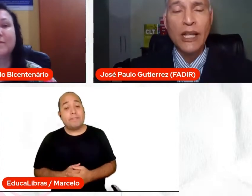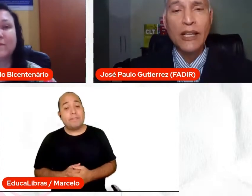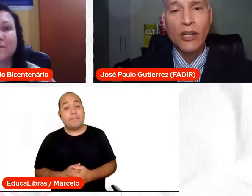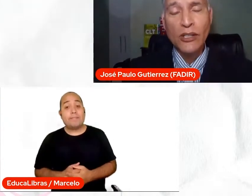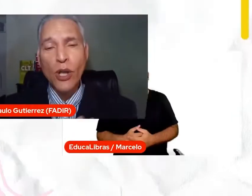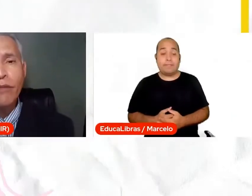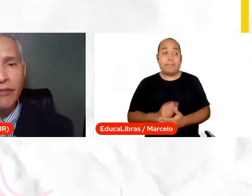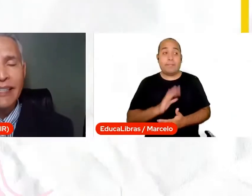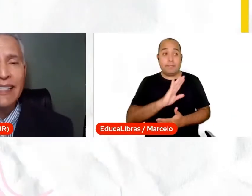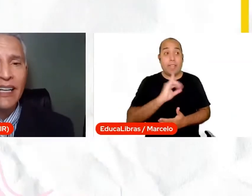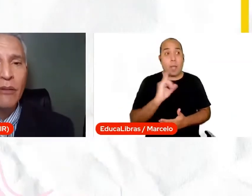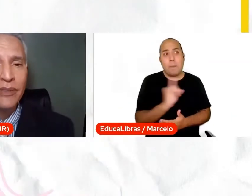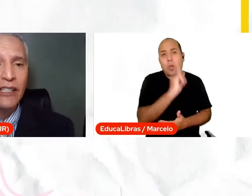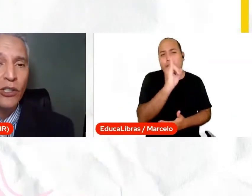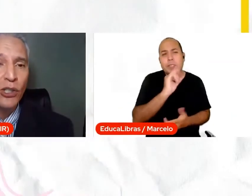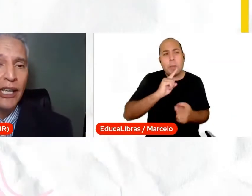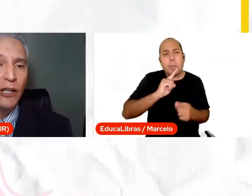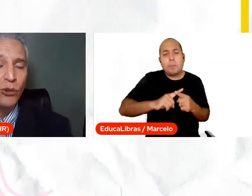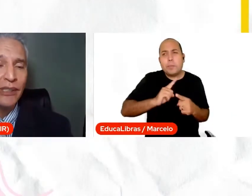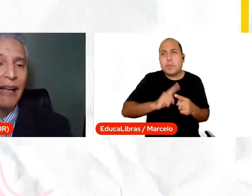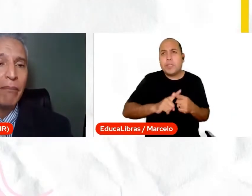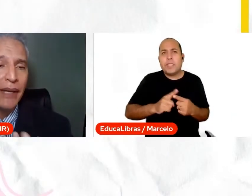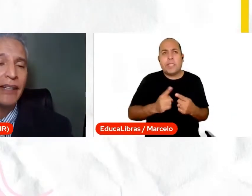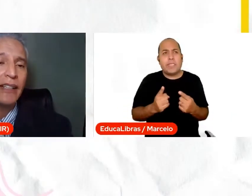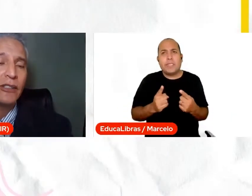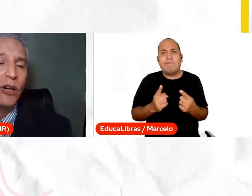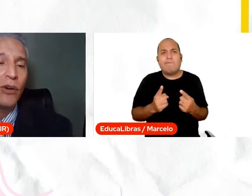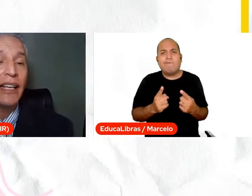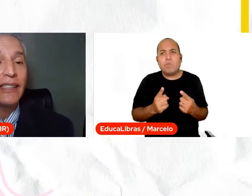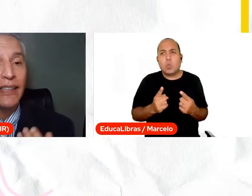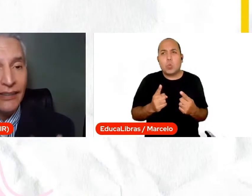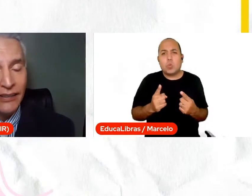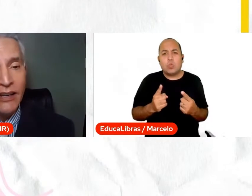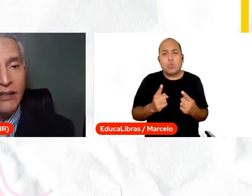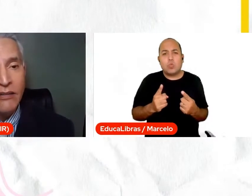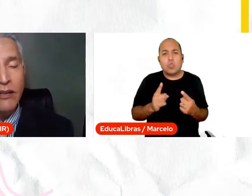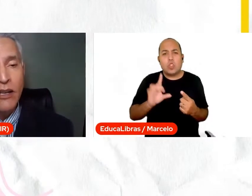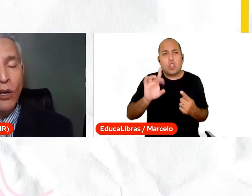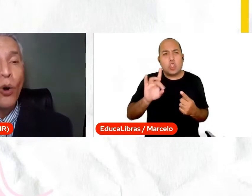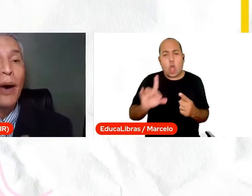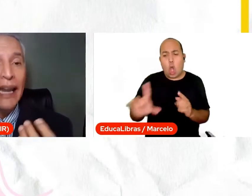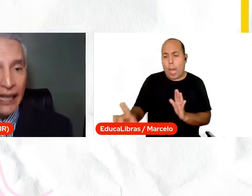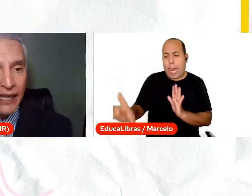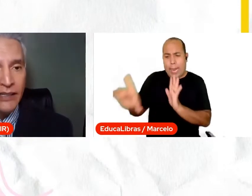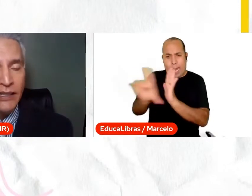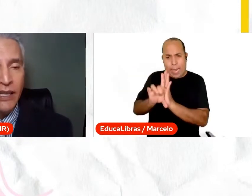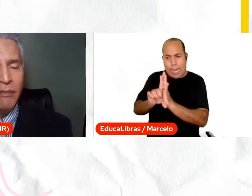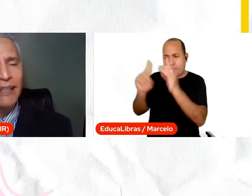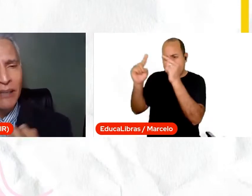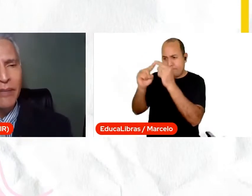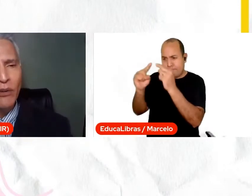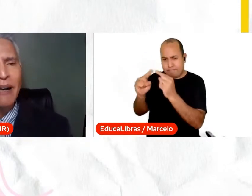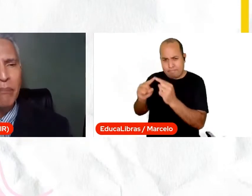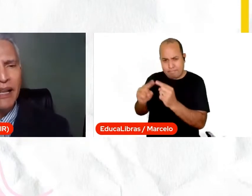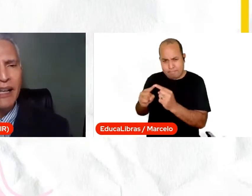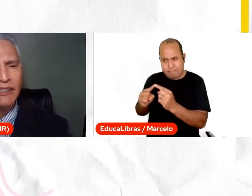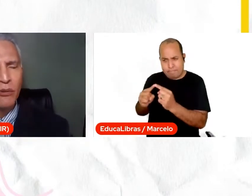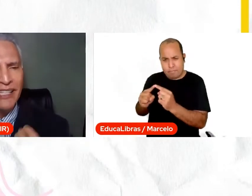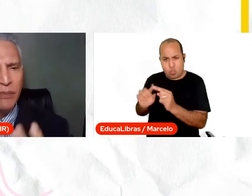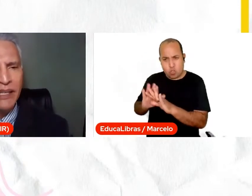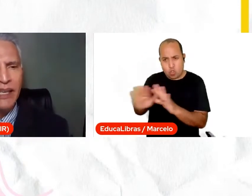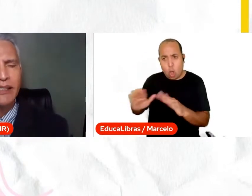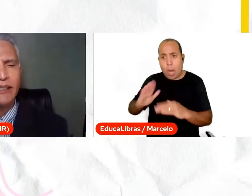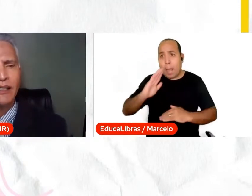fato, nós não vivenciamos esses direitos apenas com a legislação, com a lei, mas também com a